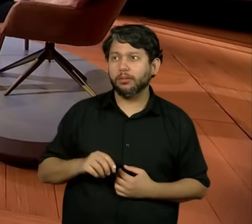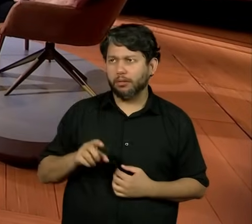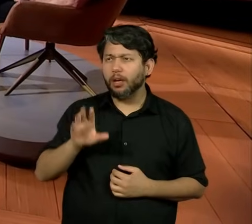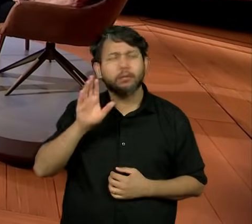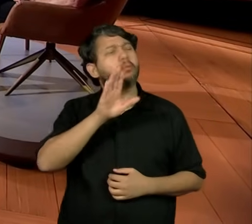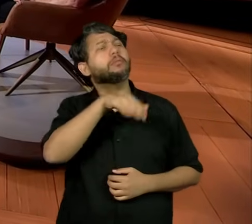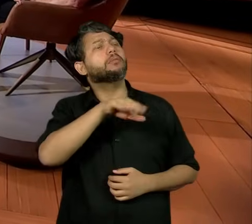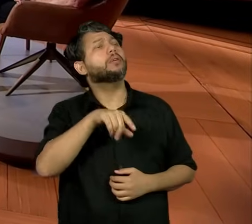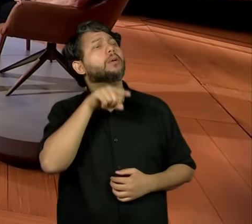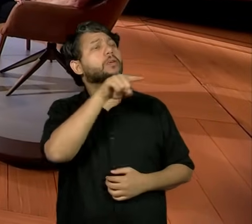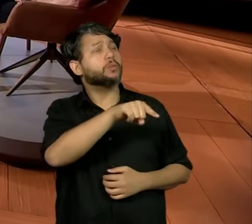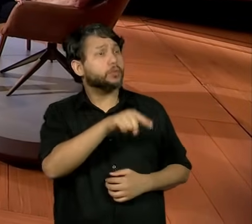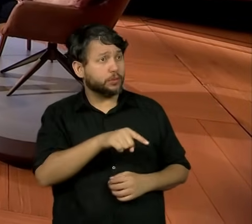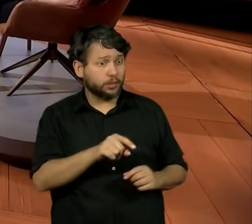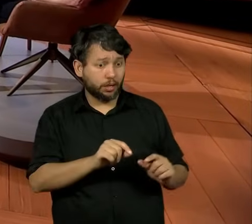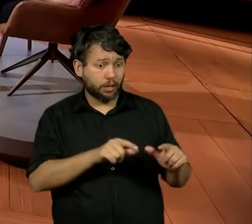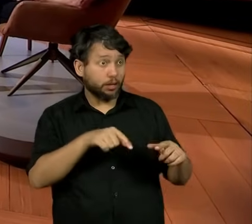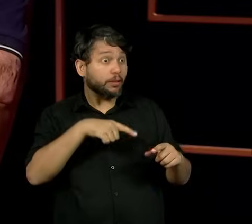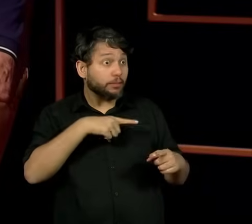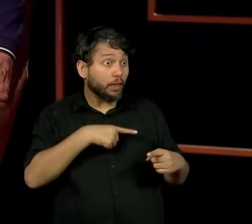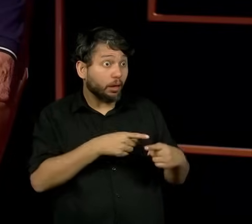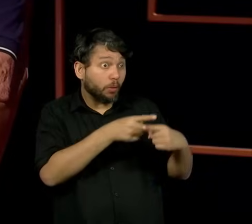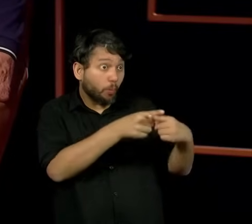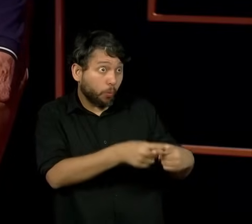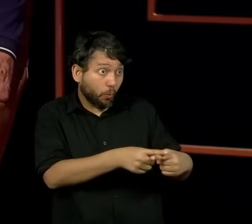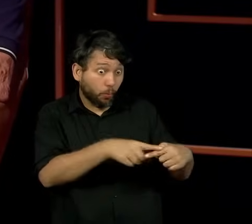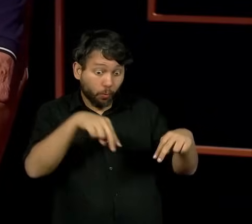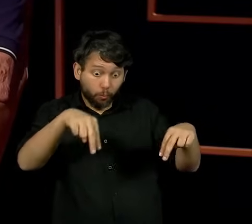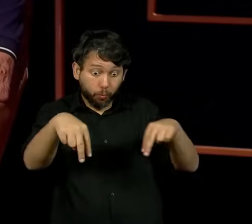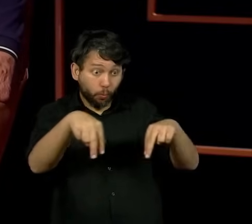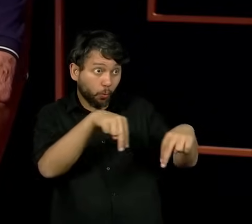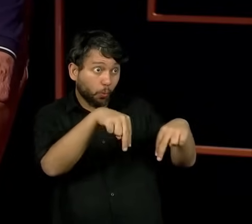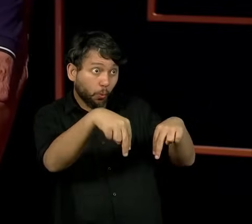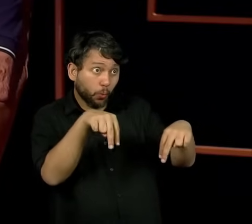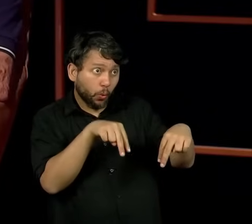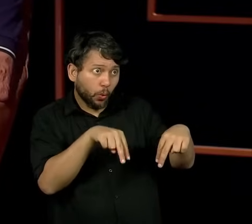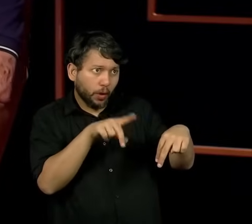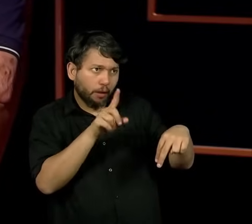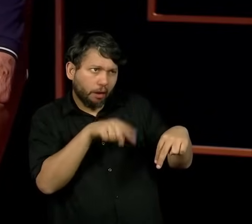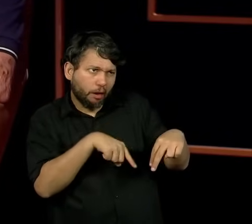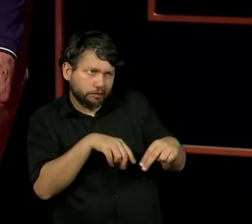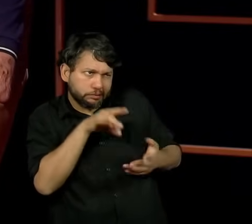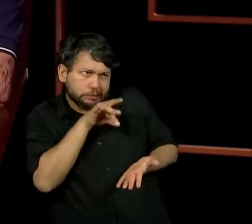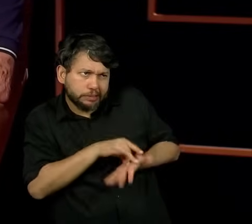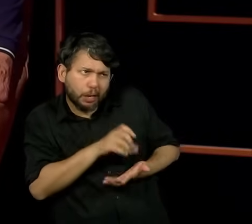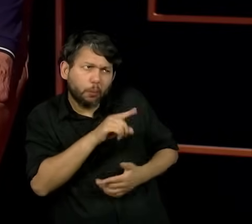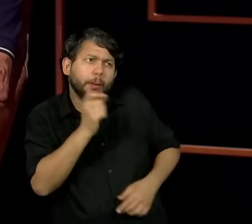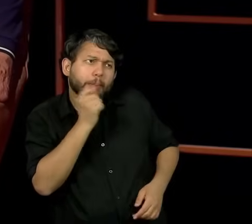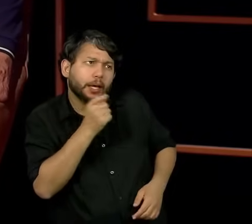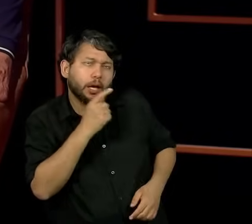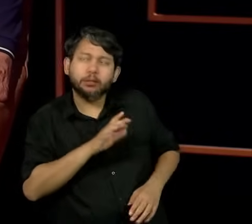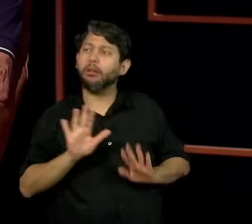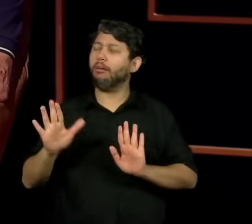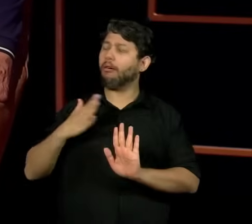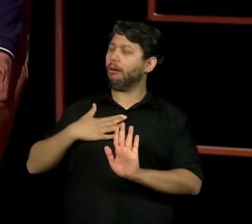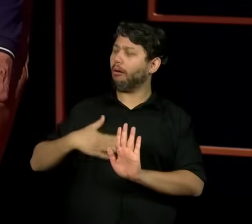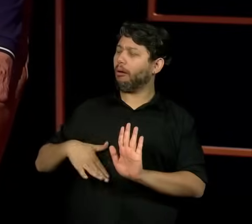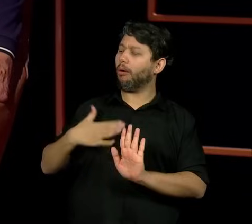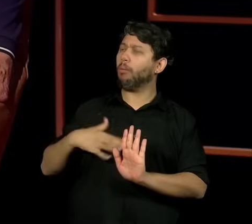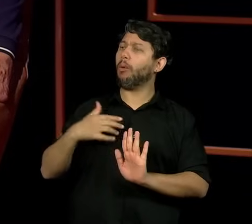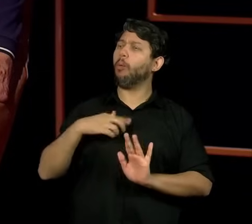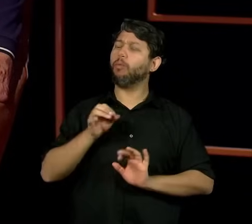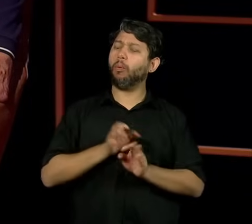isso aí que você está marcando não é definitivo, não é piada. Falei, não, eu vou dirigir. E